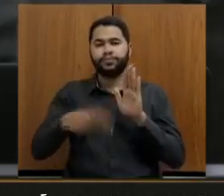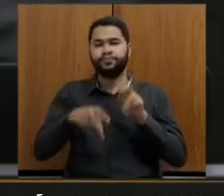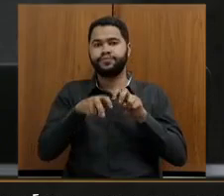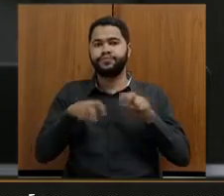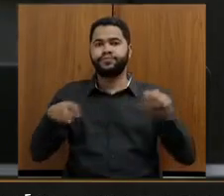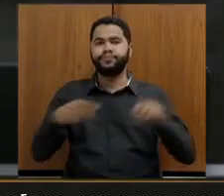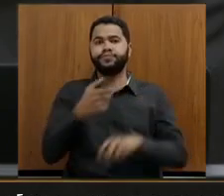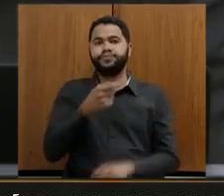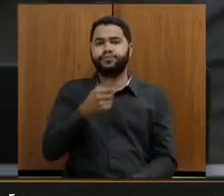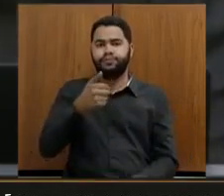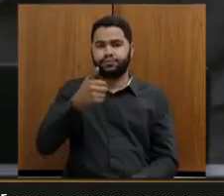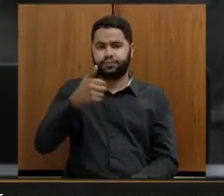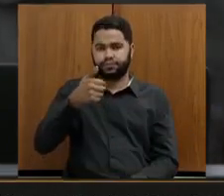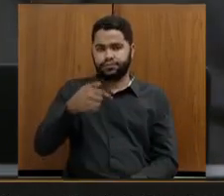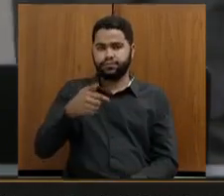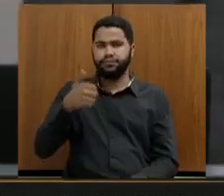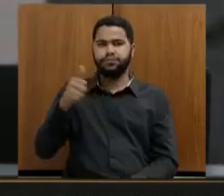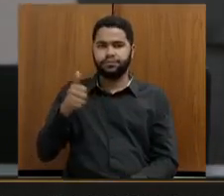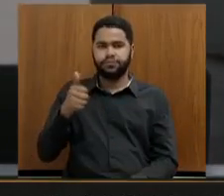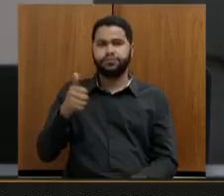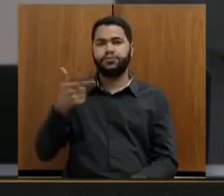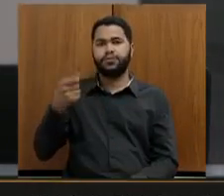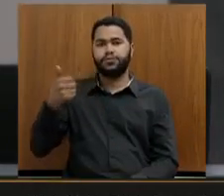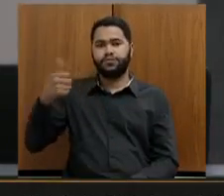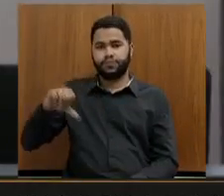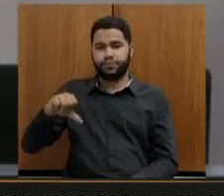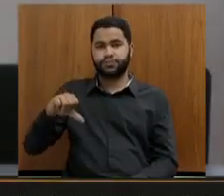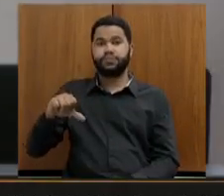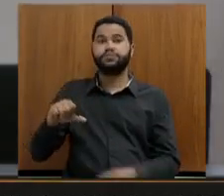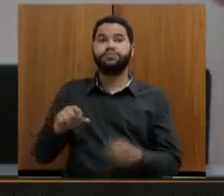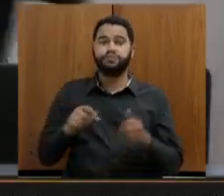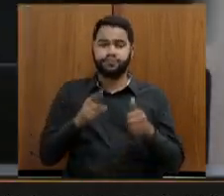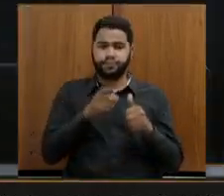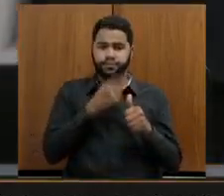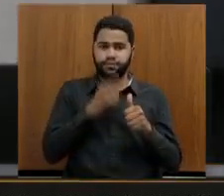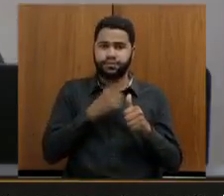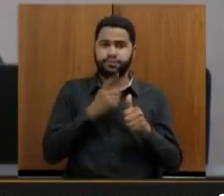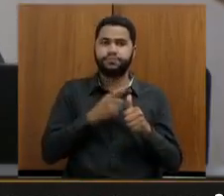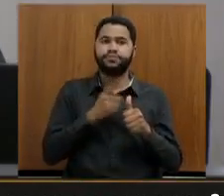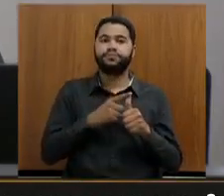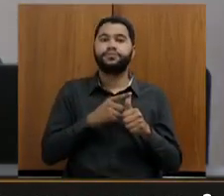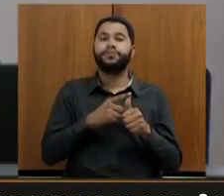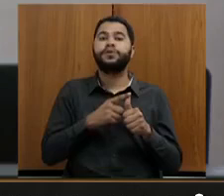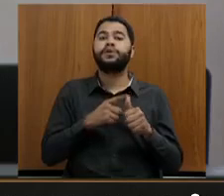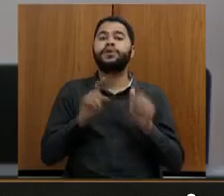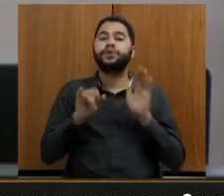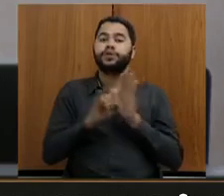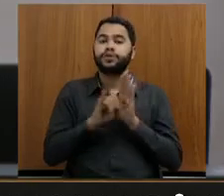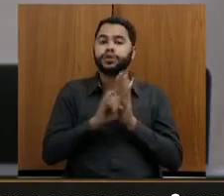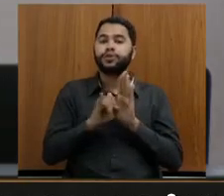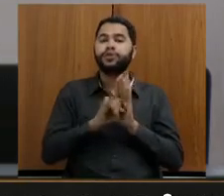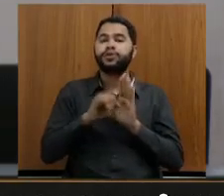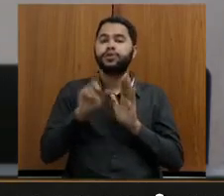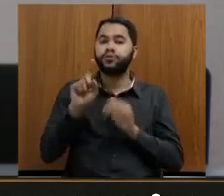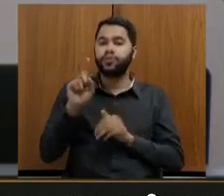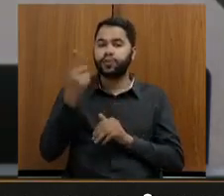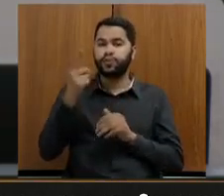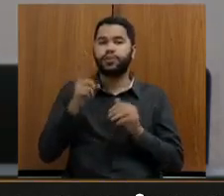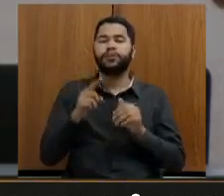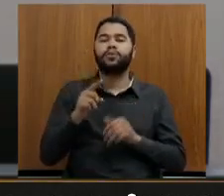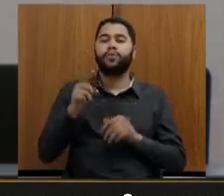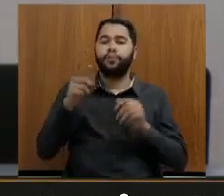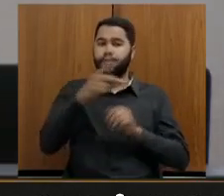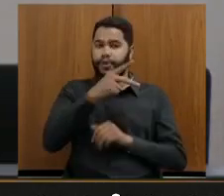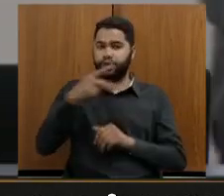dois 1711/2019 na seguinte ordem 1 e cinza o primeiro presidente da reunião preciso